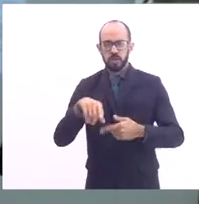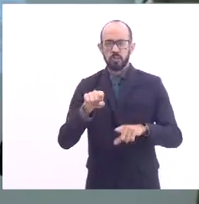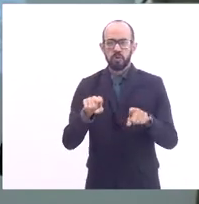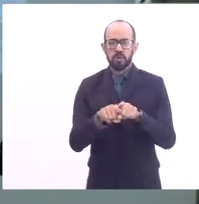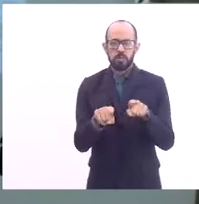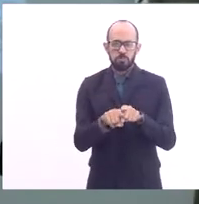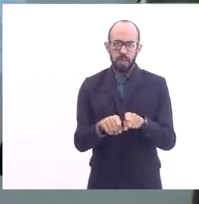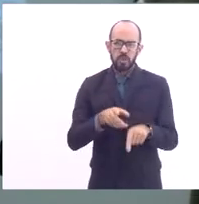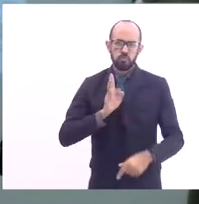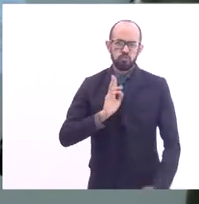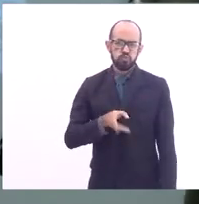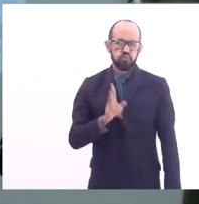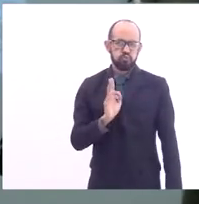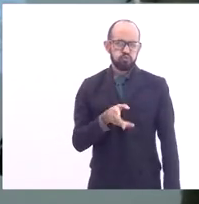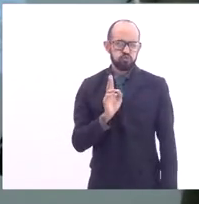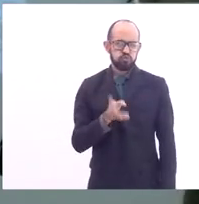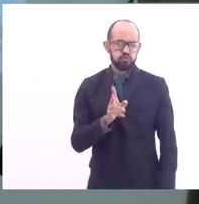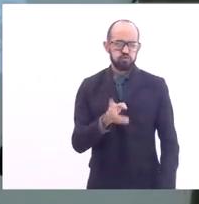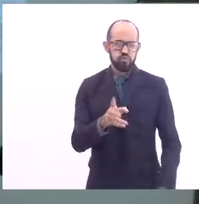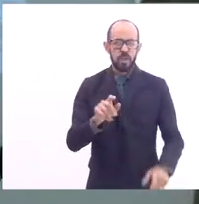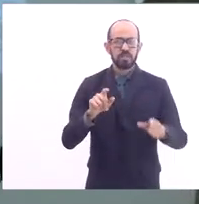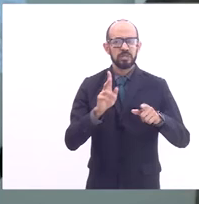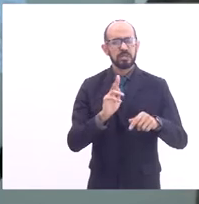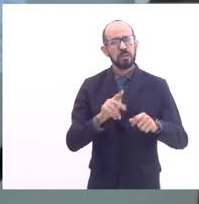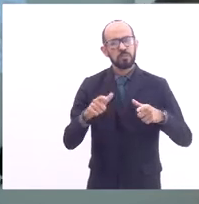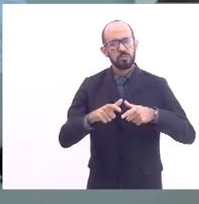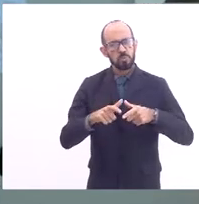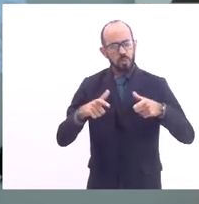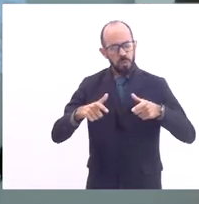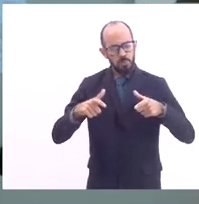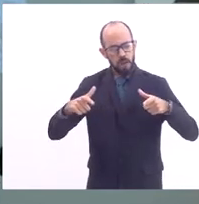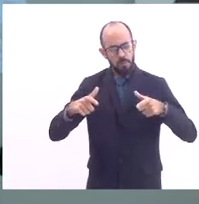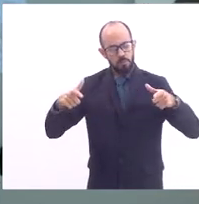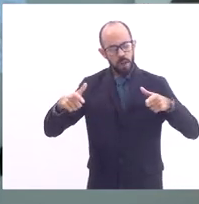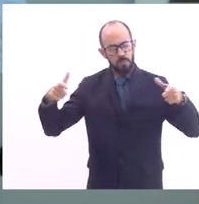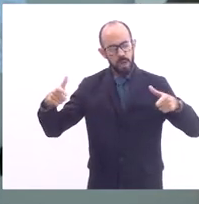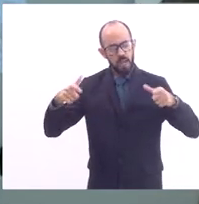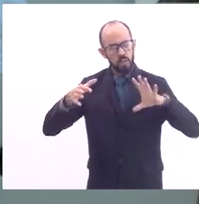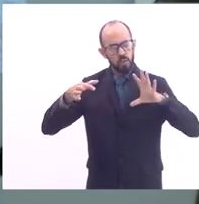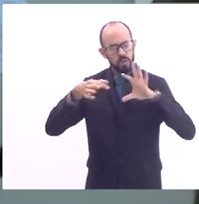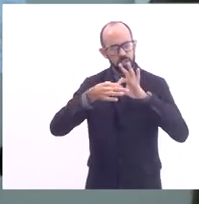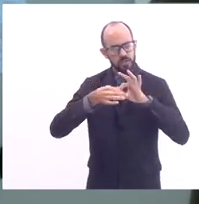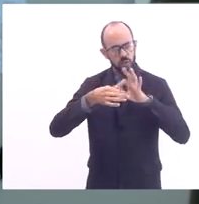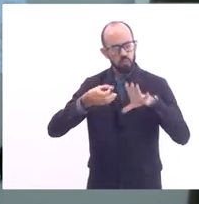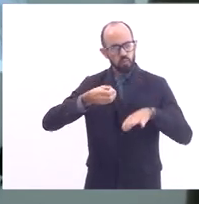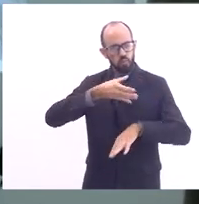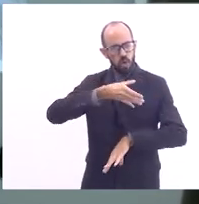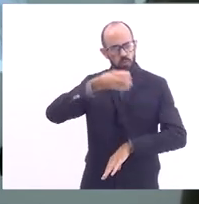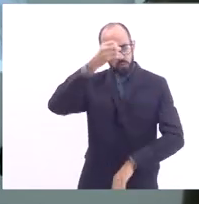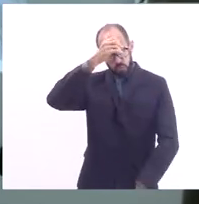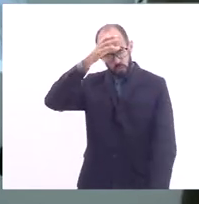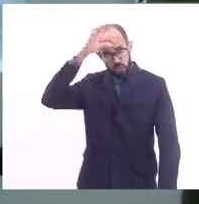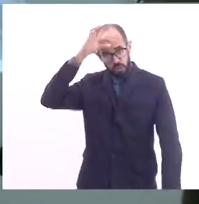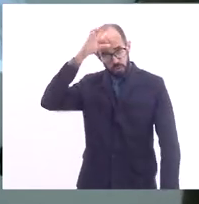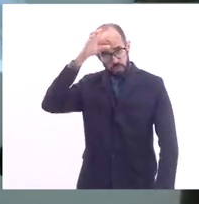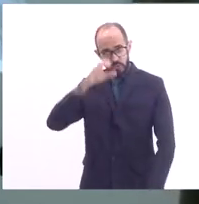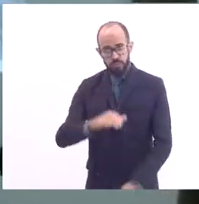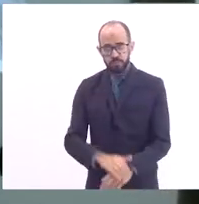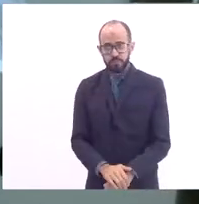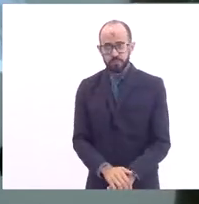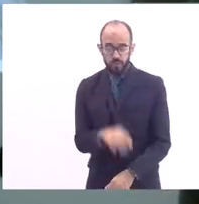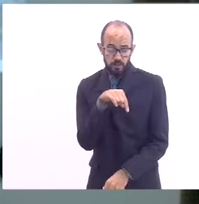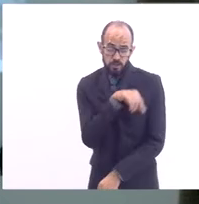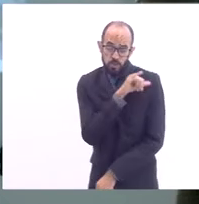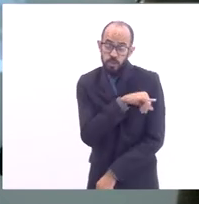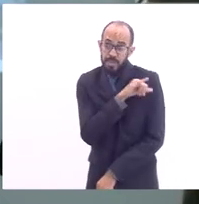consistente, todo ele na parte de expansão, manutenção e conexões de novos clientes. Por favor. É no Rio, né? No Rio,